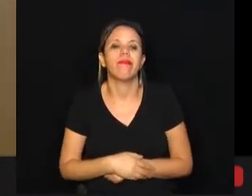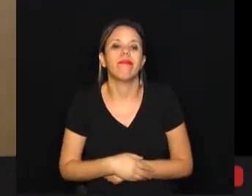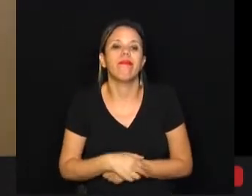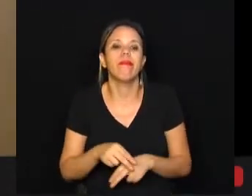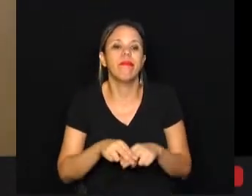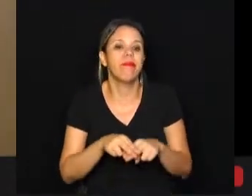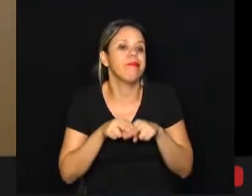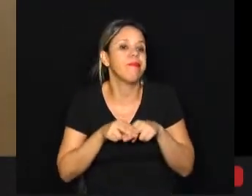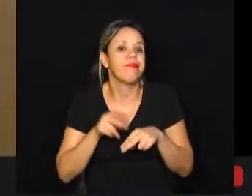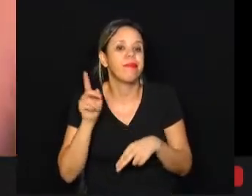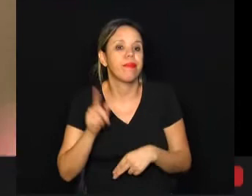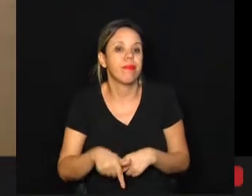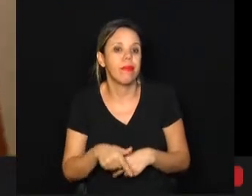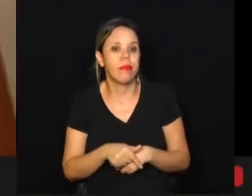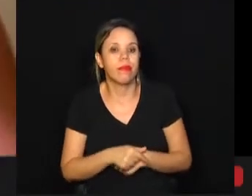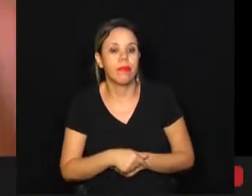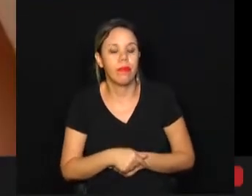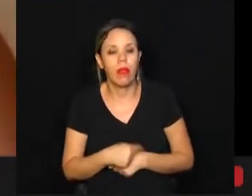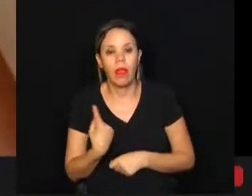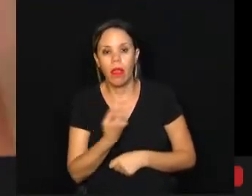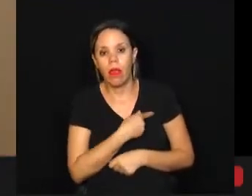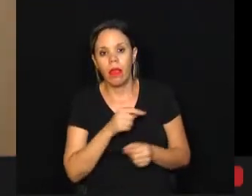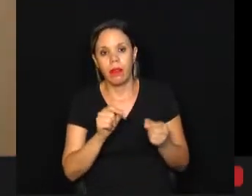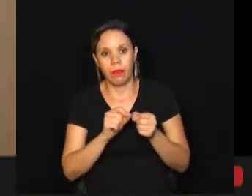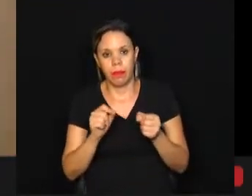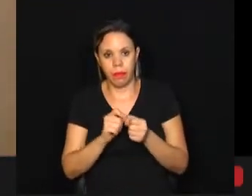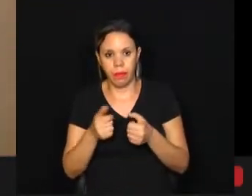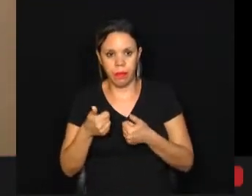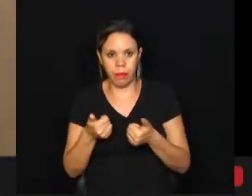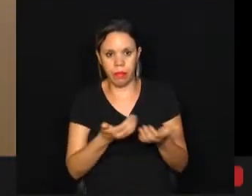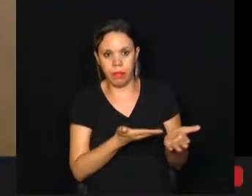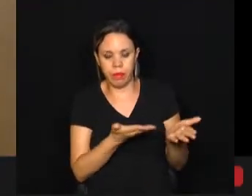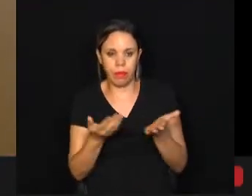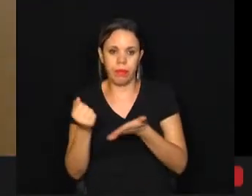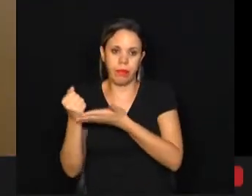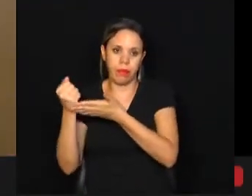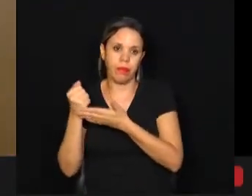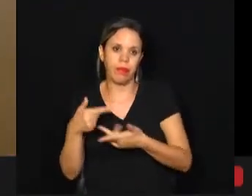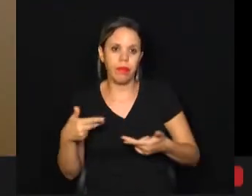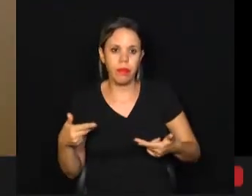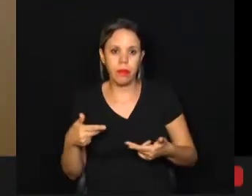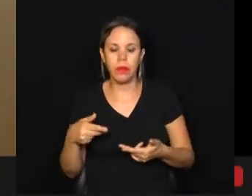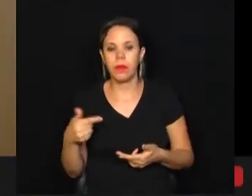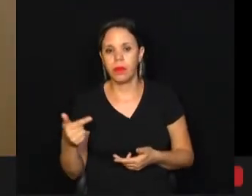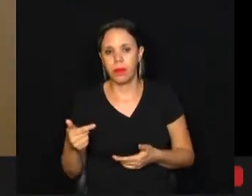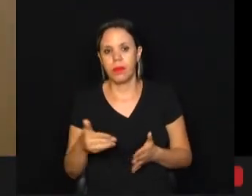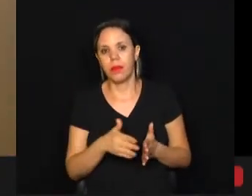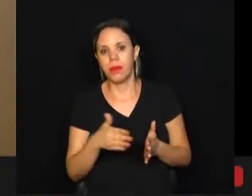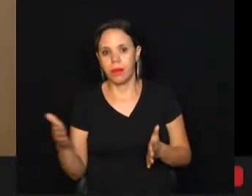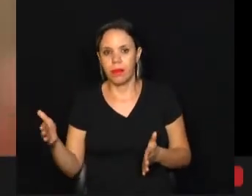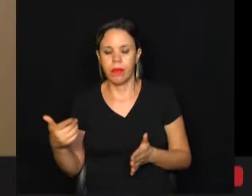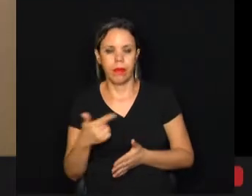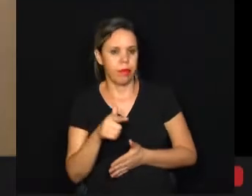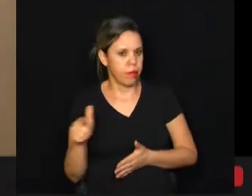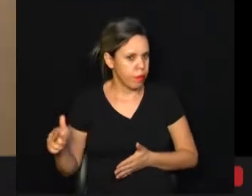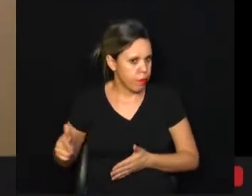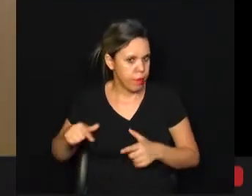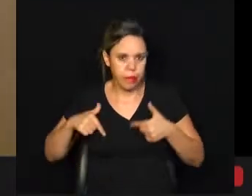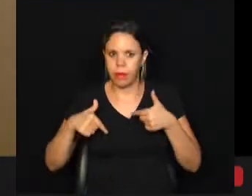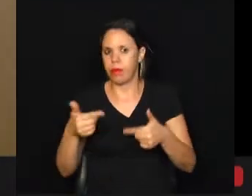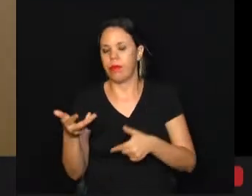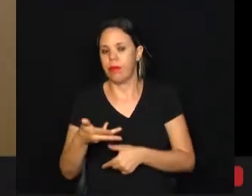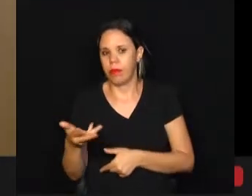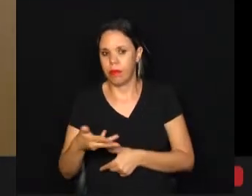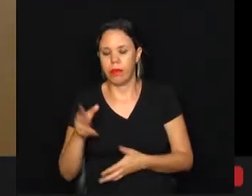causa disso, por a gente ter feito muito bem a primeira parte da lição de casa, mas na segunda parte a gente não ter sido tão ágil,